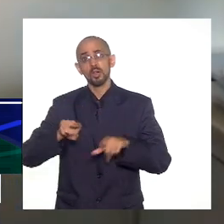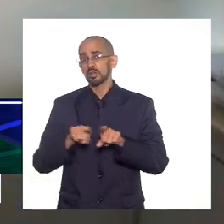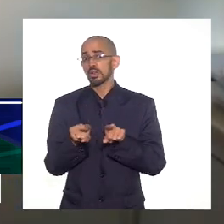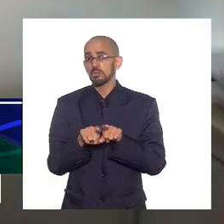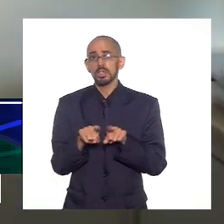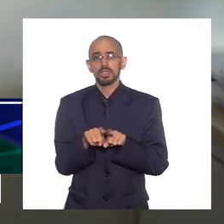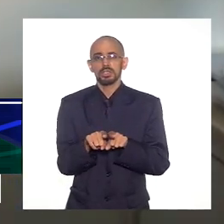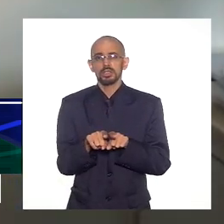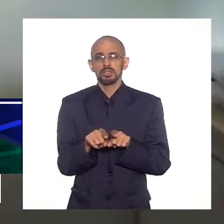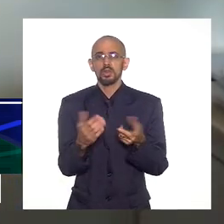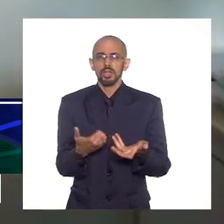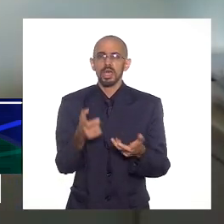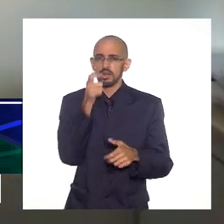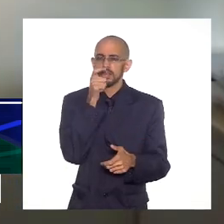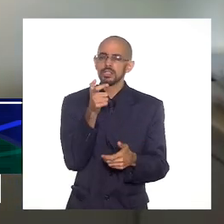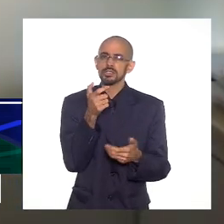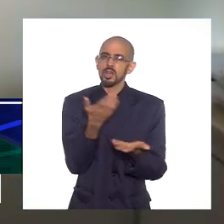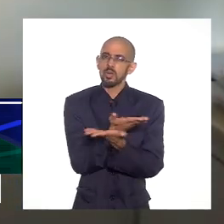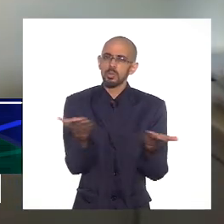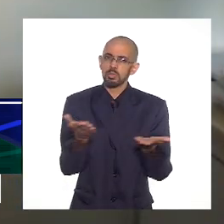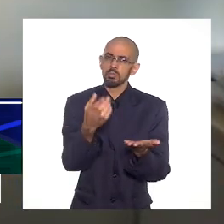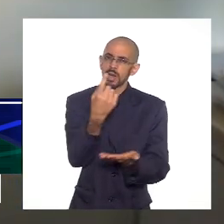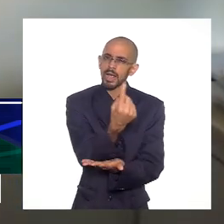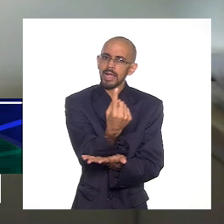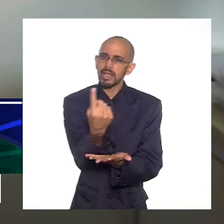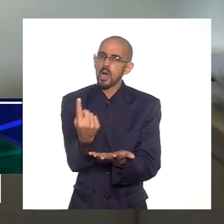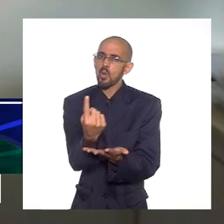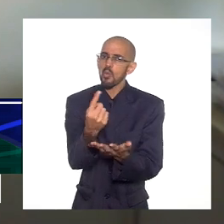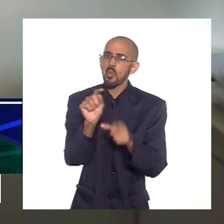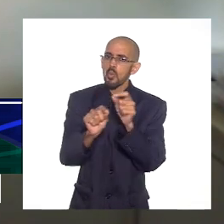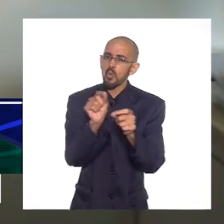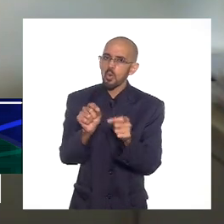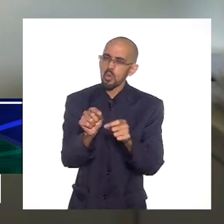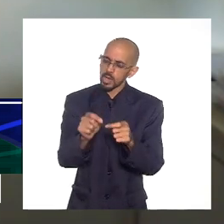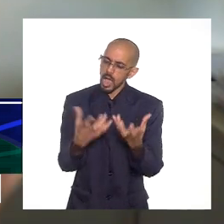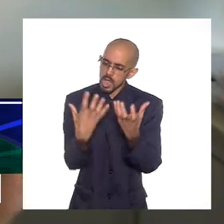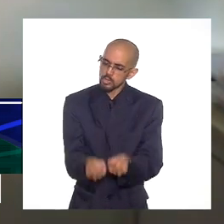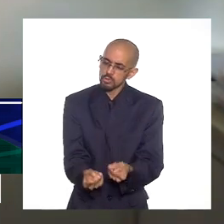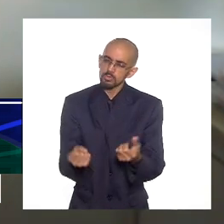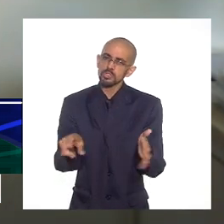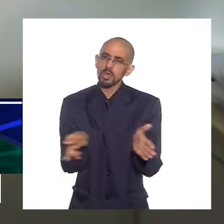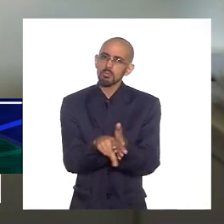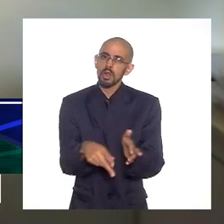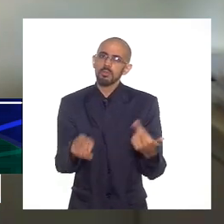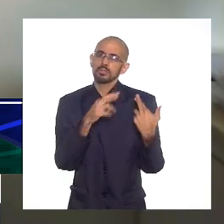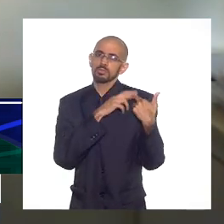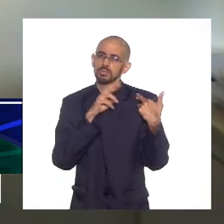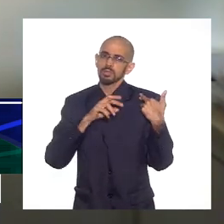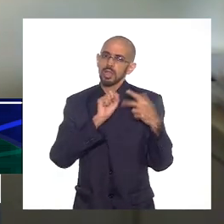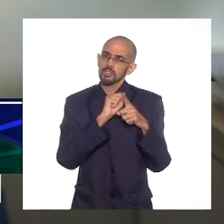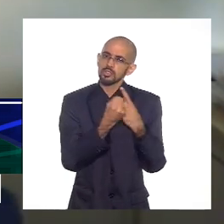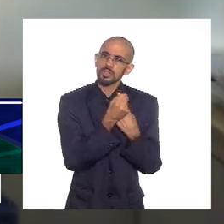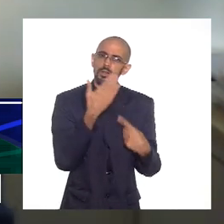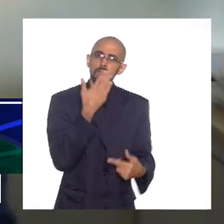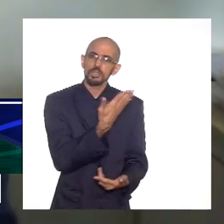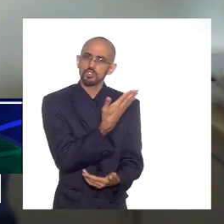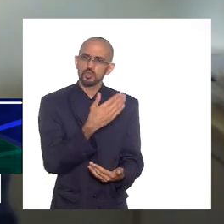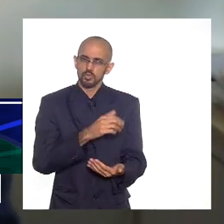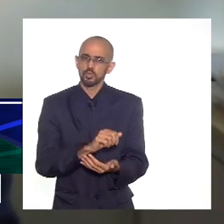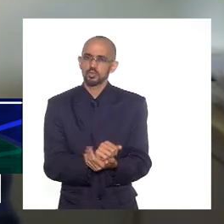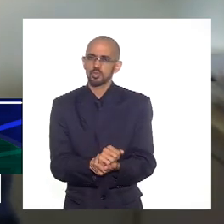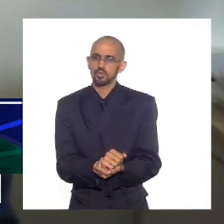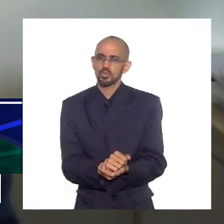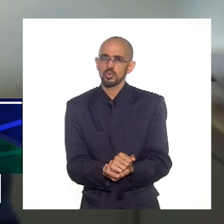atenção. Vamos cada um exercer aquilo que a sociedade está pedindo. Então, fica